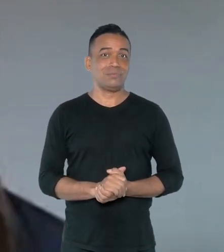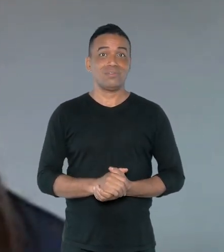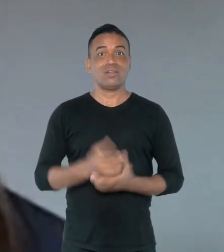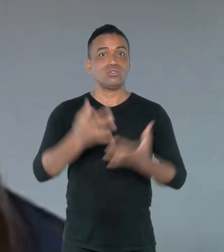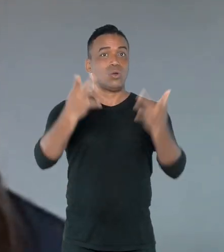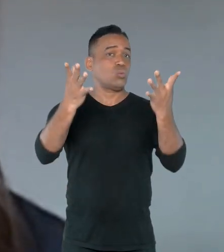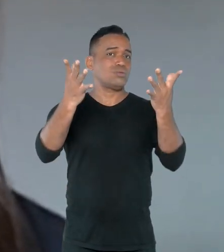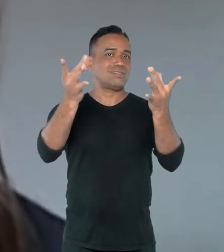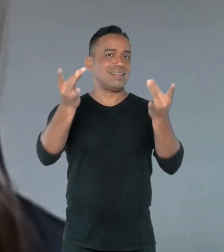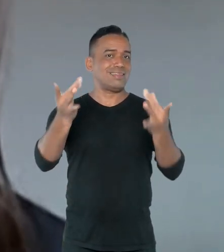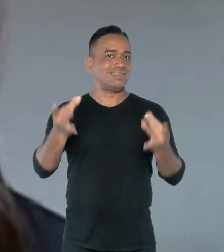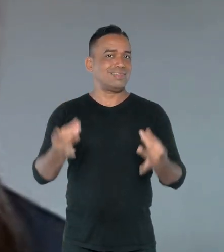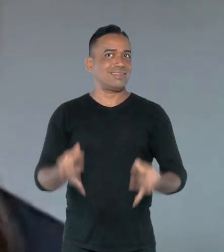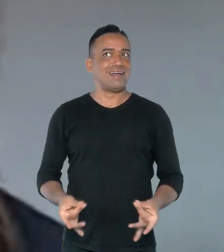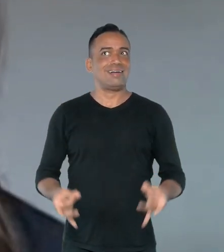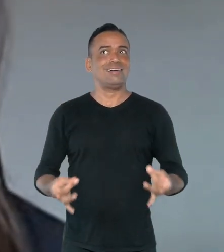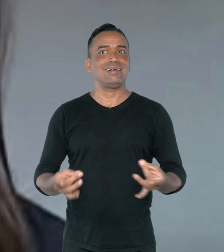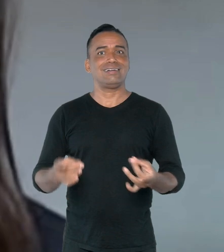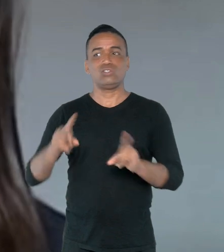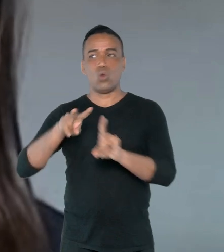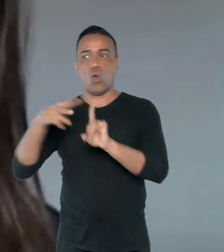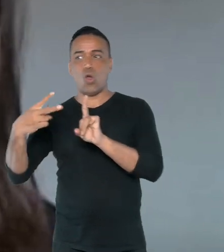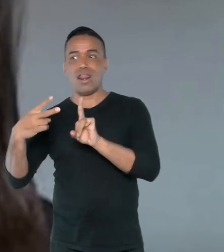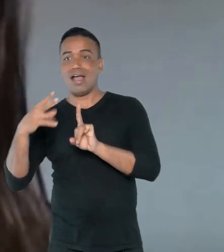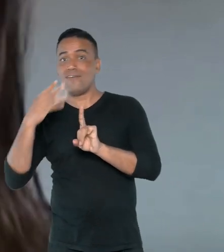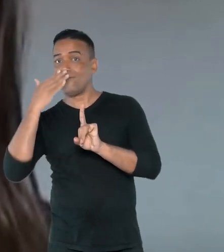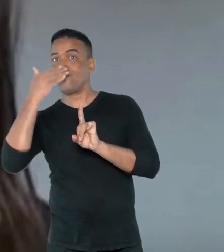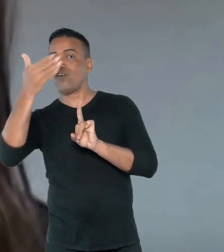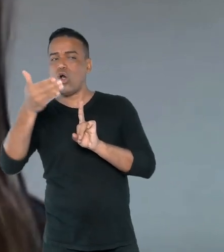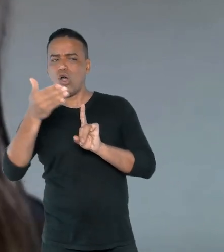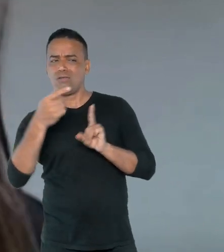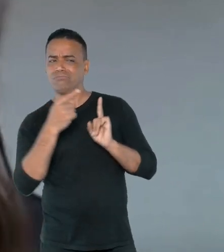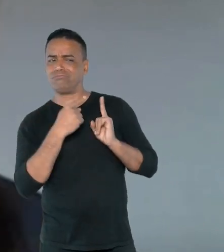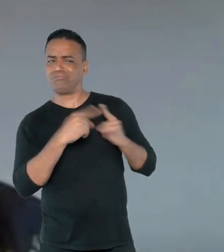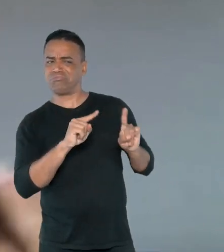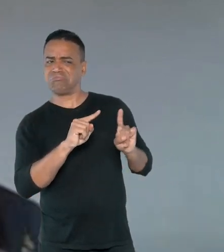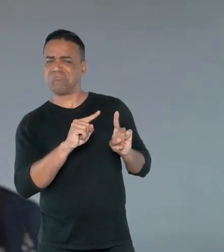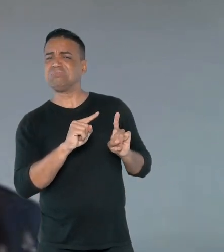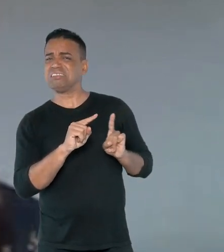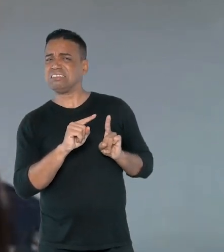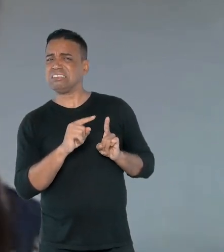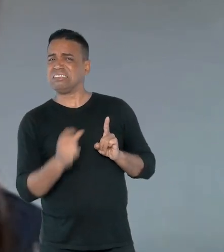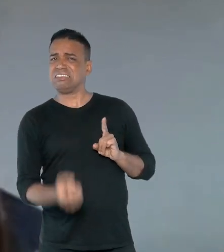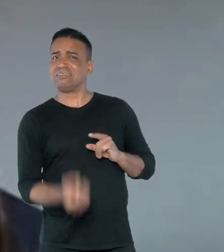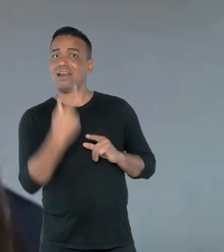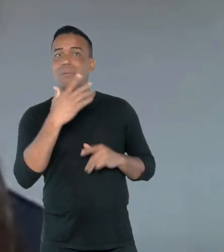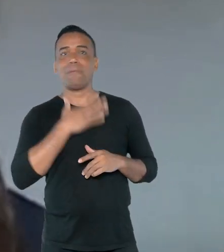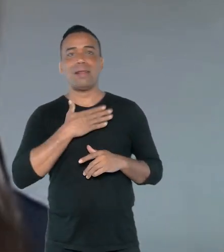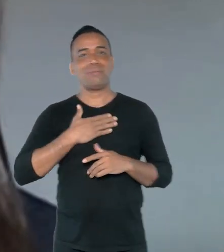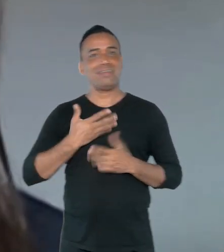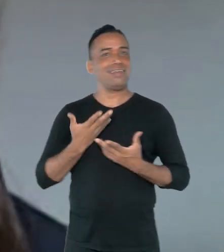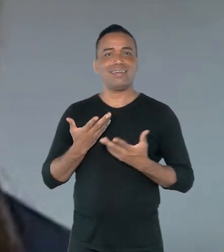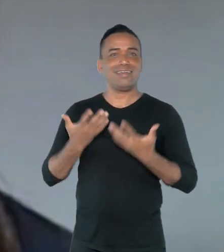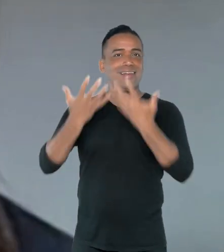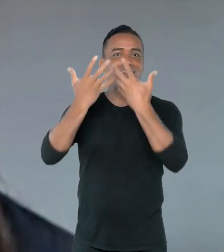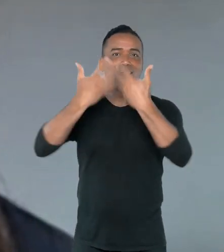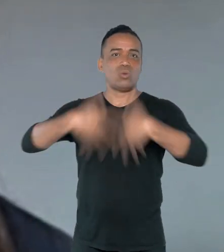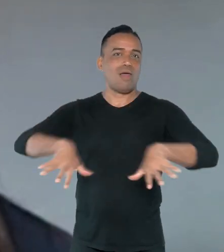pequenos detalhes que o olhar de fora às vezes julga e acha estranho, mas que para mim sempre foi muito natural,